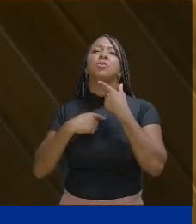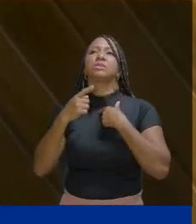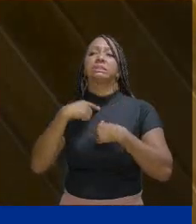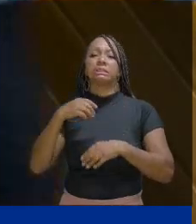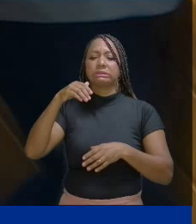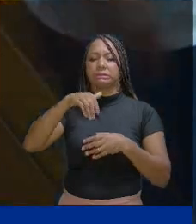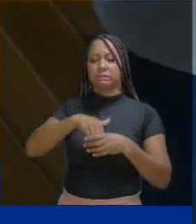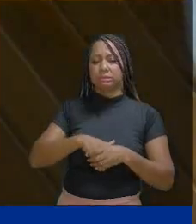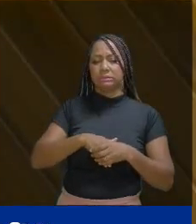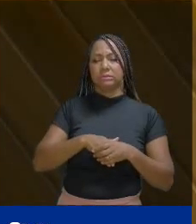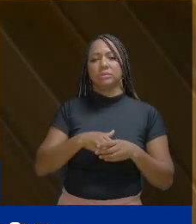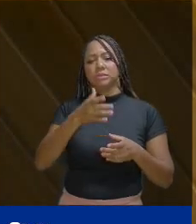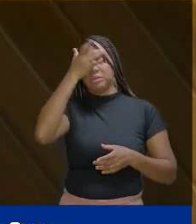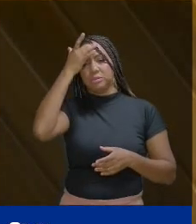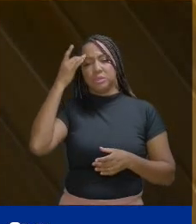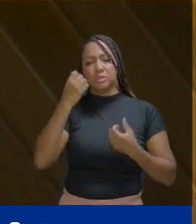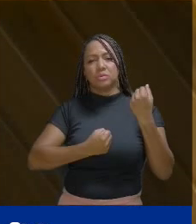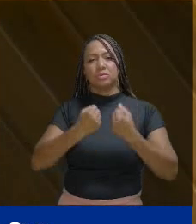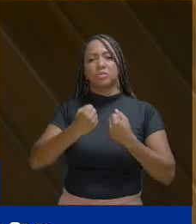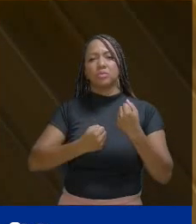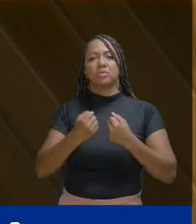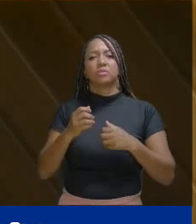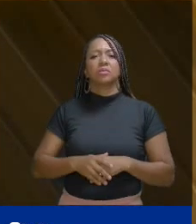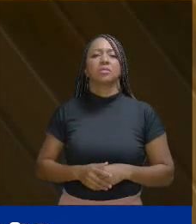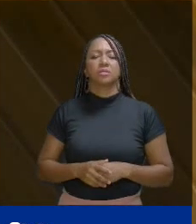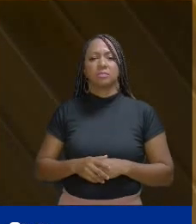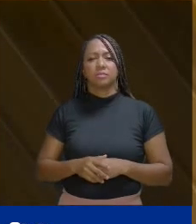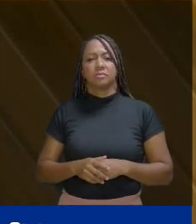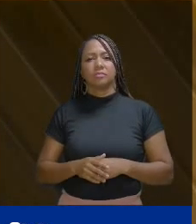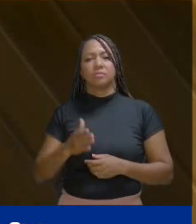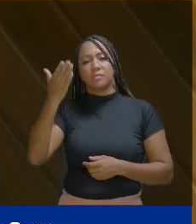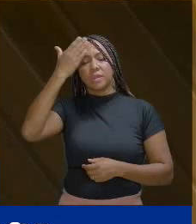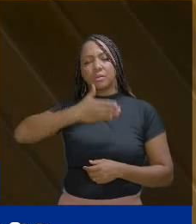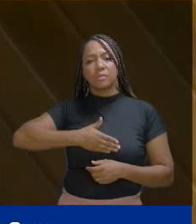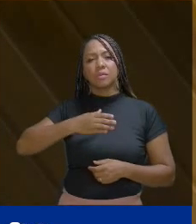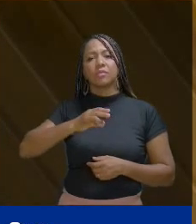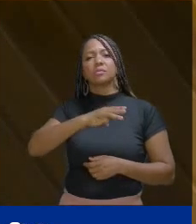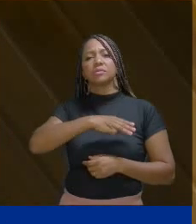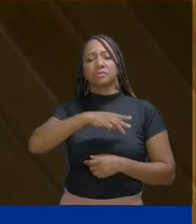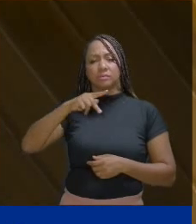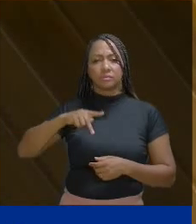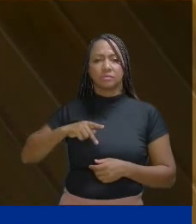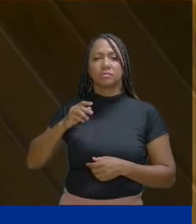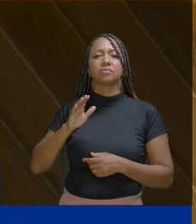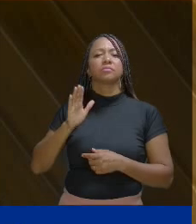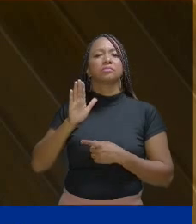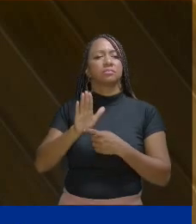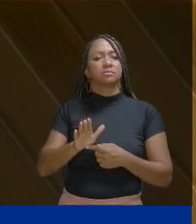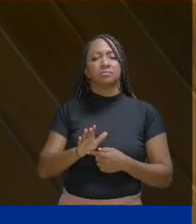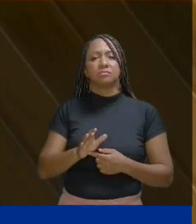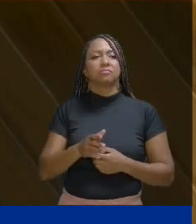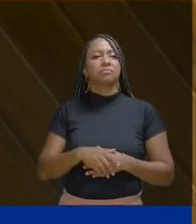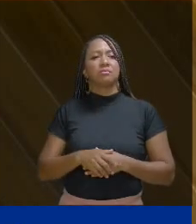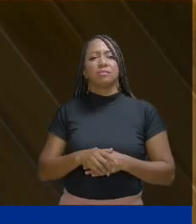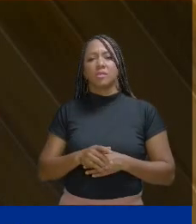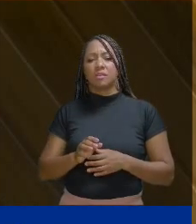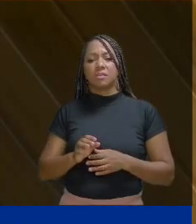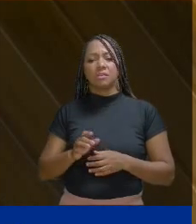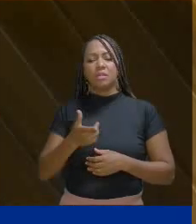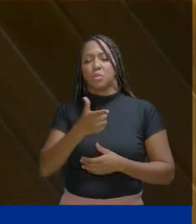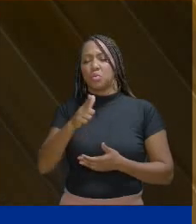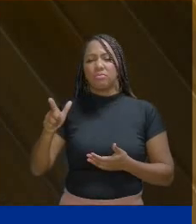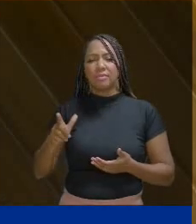eleitores transportados, e impugnou as provas apresentadas pelo Ministério Público, alegando que não guardavam relação